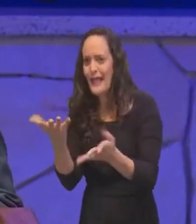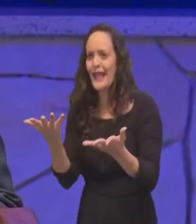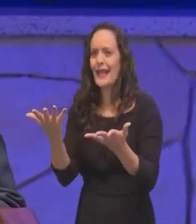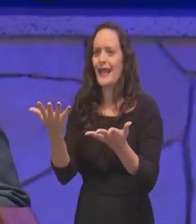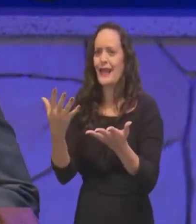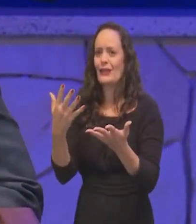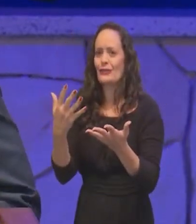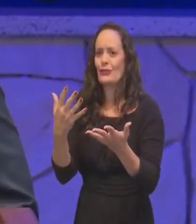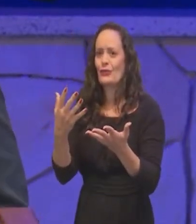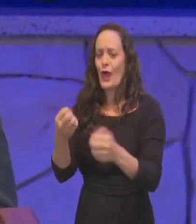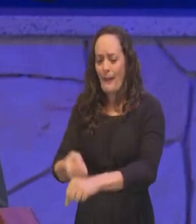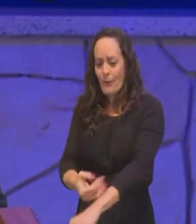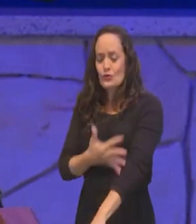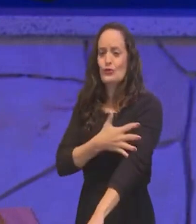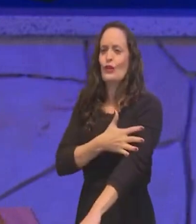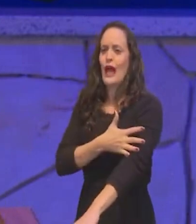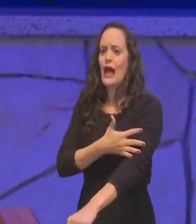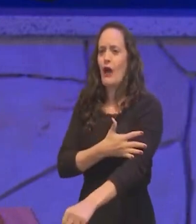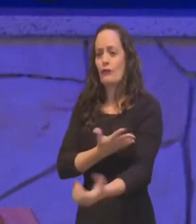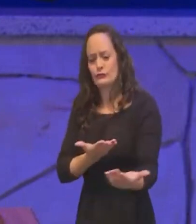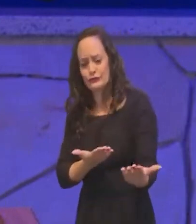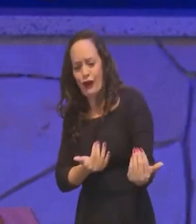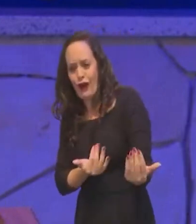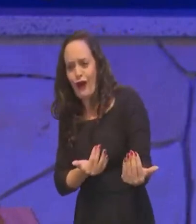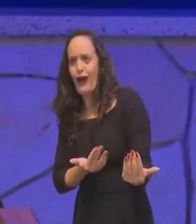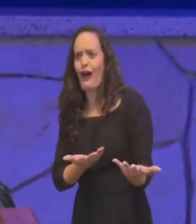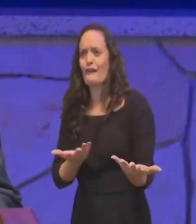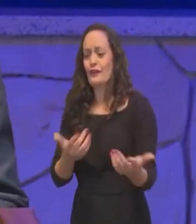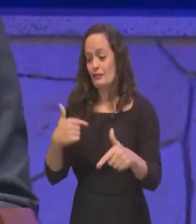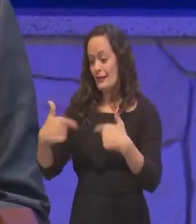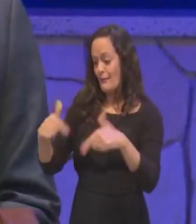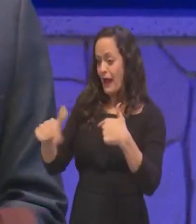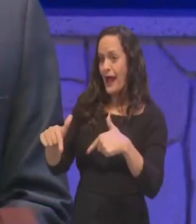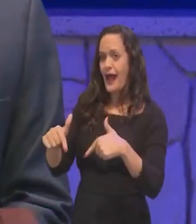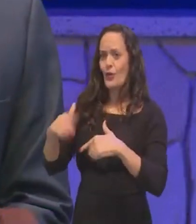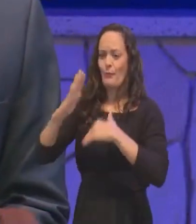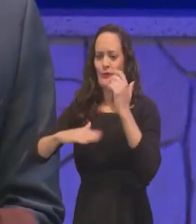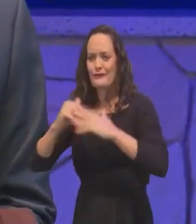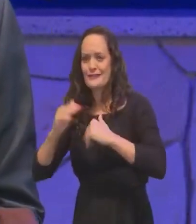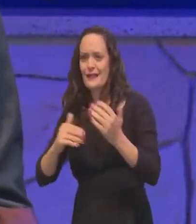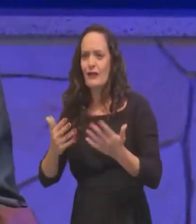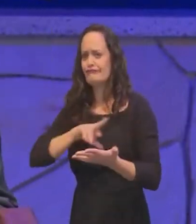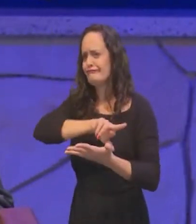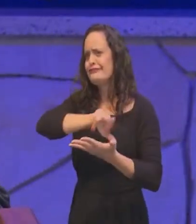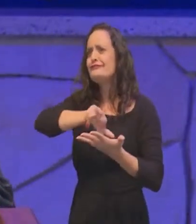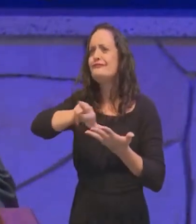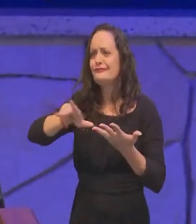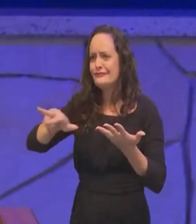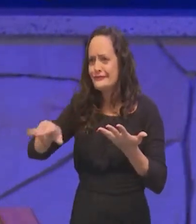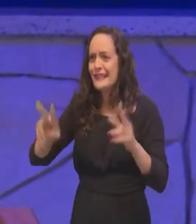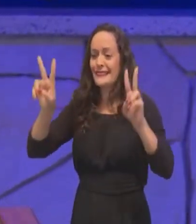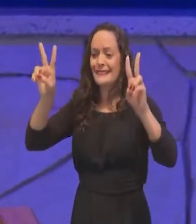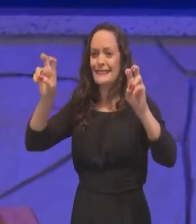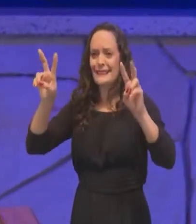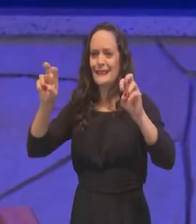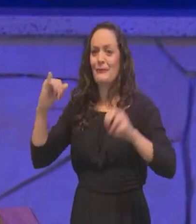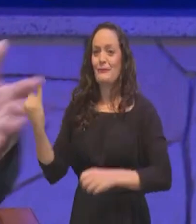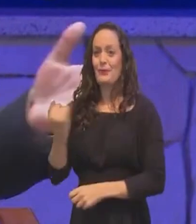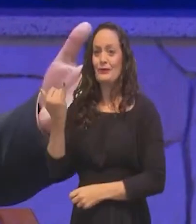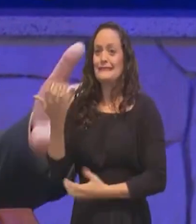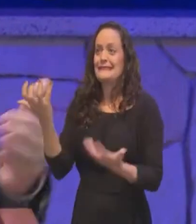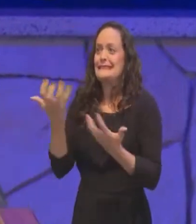problemas emocionais, juventude, trabalho, profissão. Tantos temas que chegam até